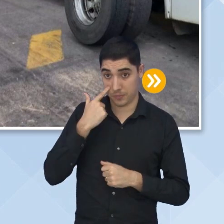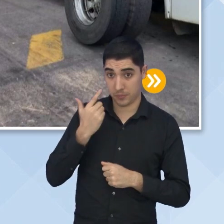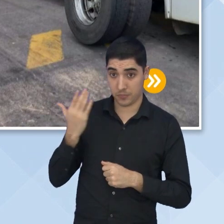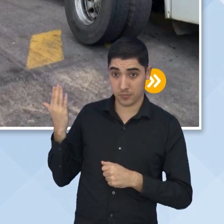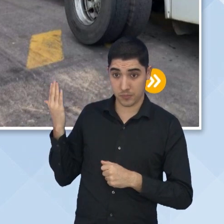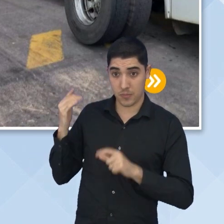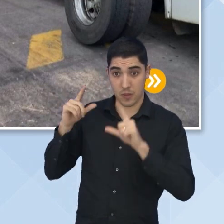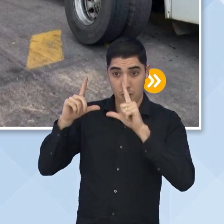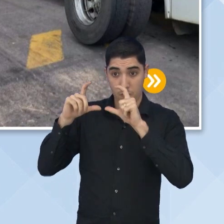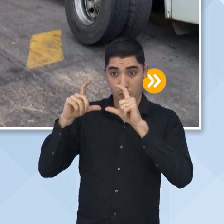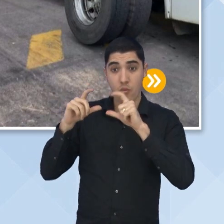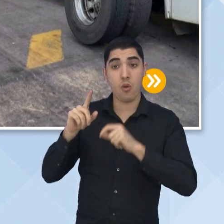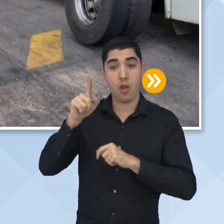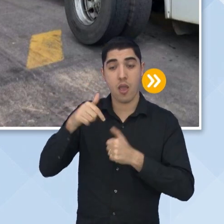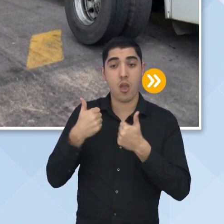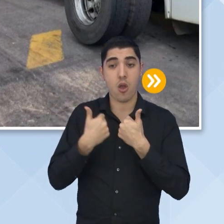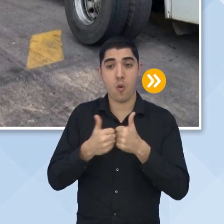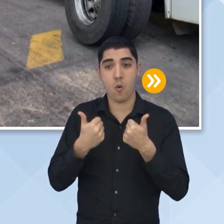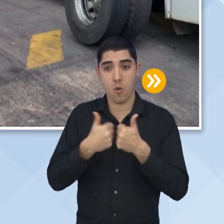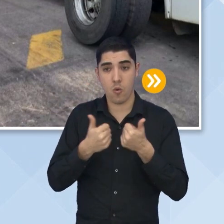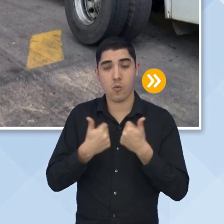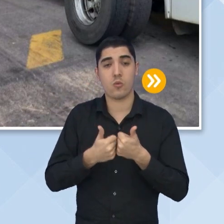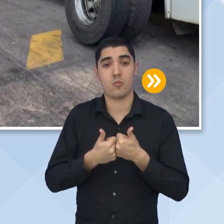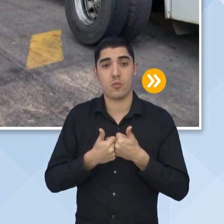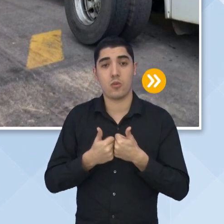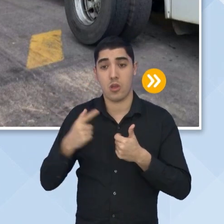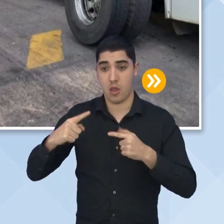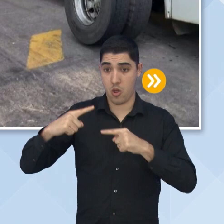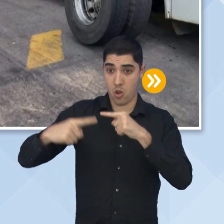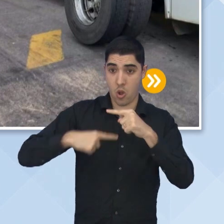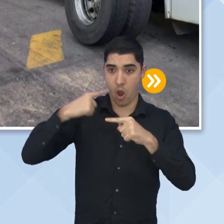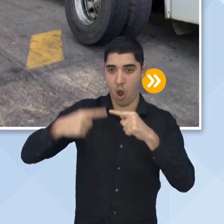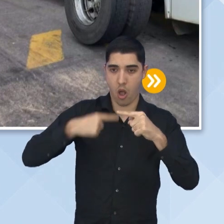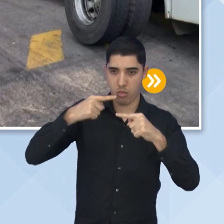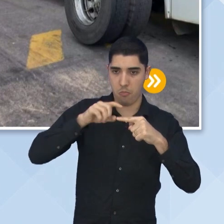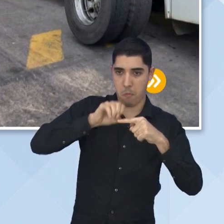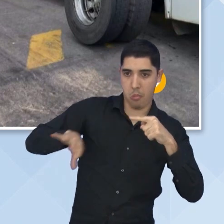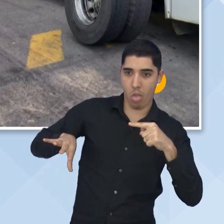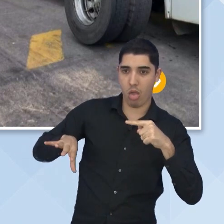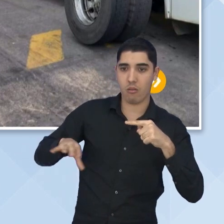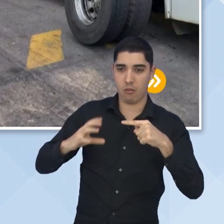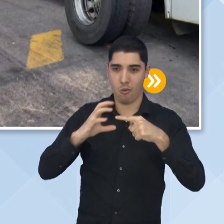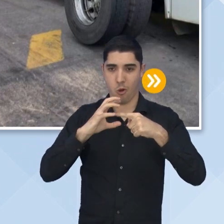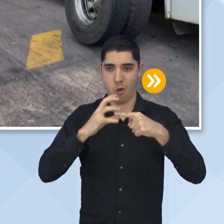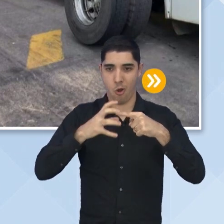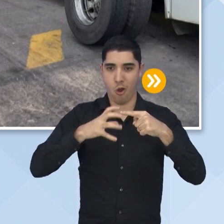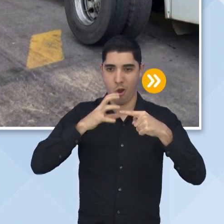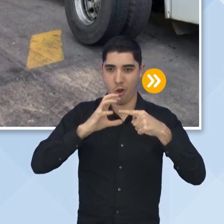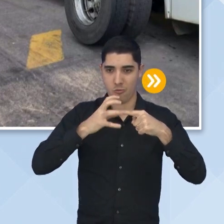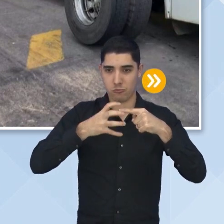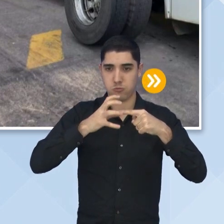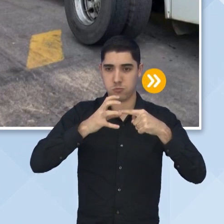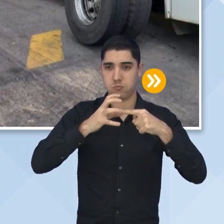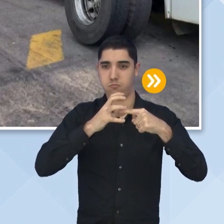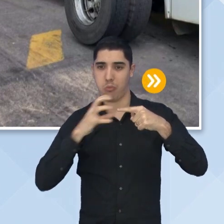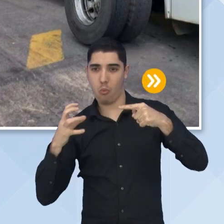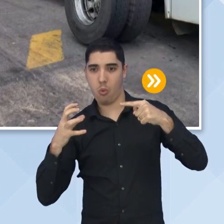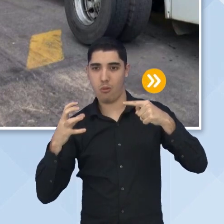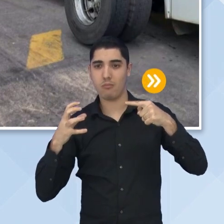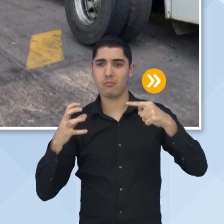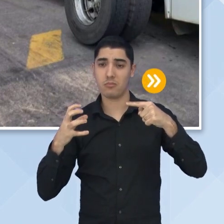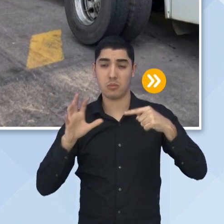foto é de um ônibus que a roda saiu, né? Faz, acho que 15 dias. Então, a